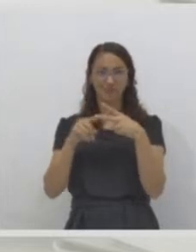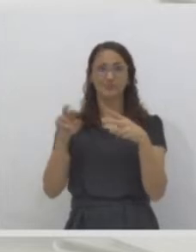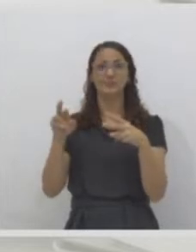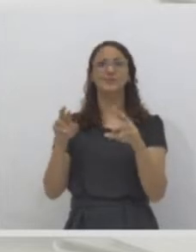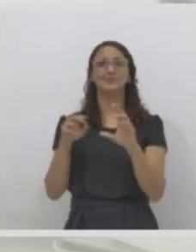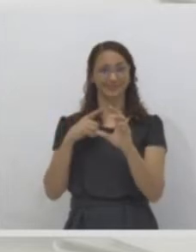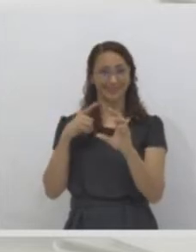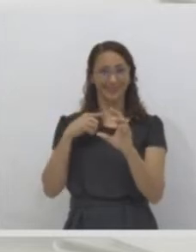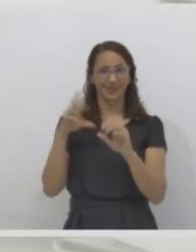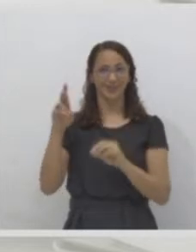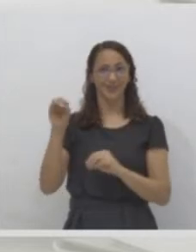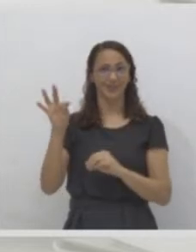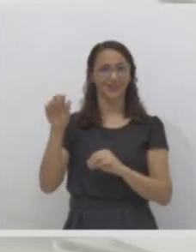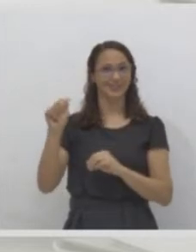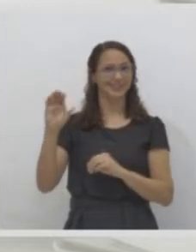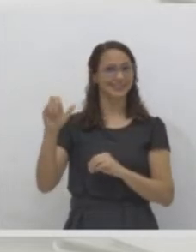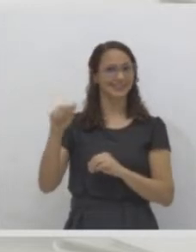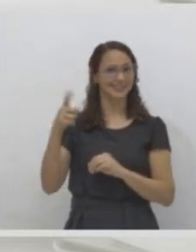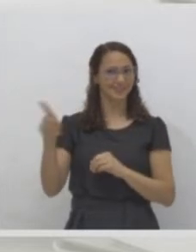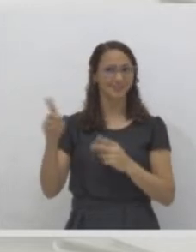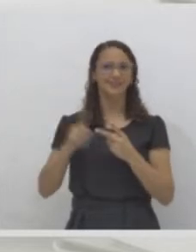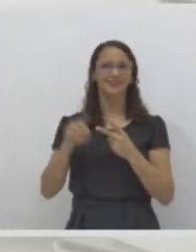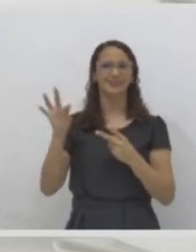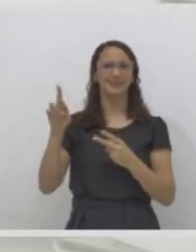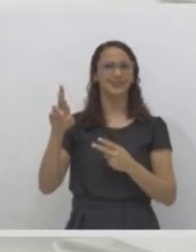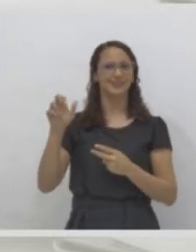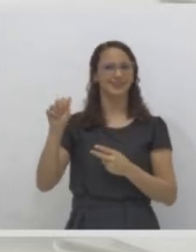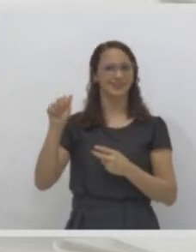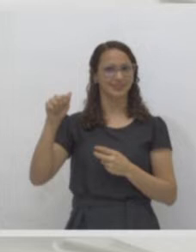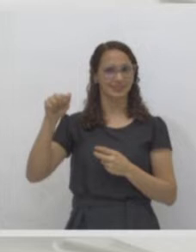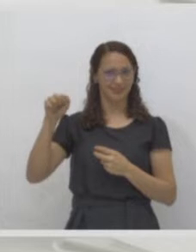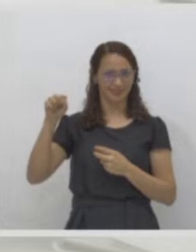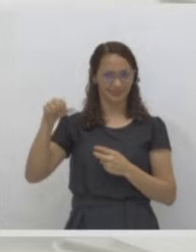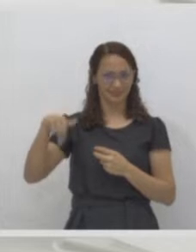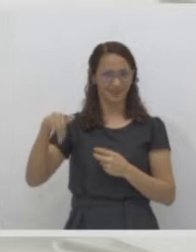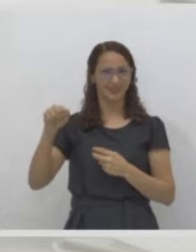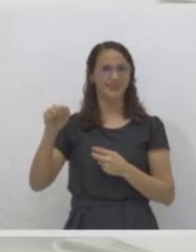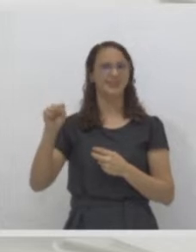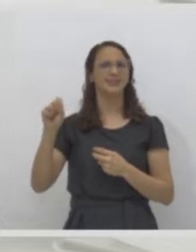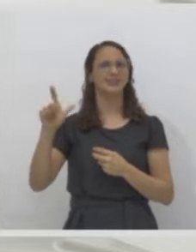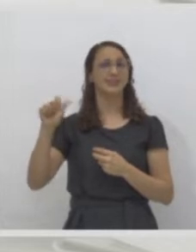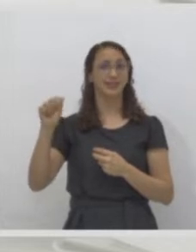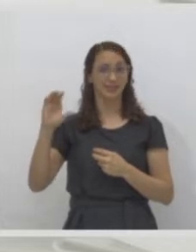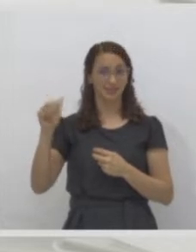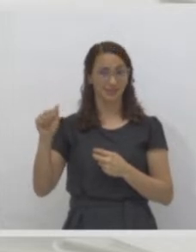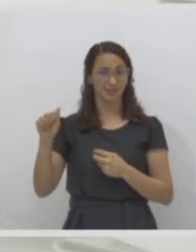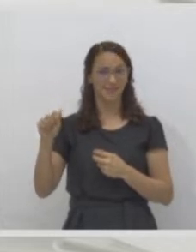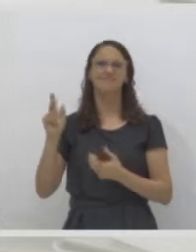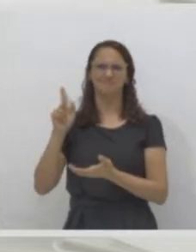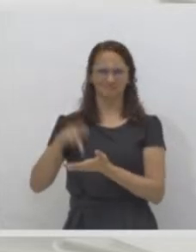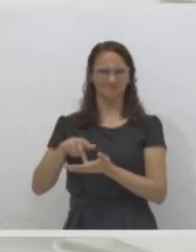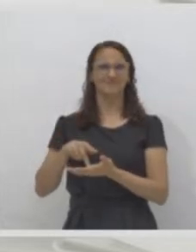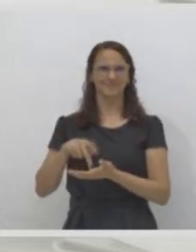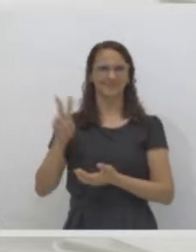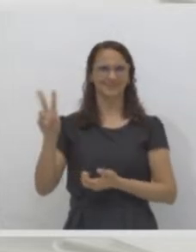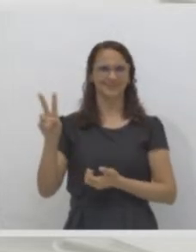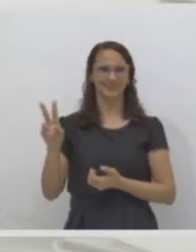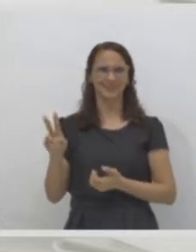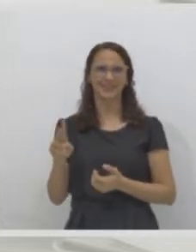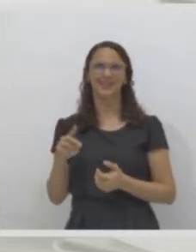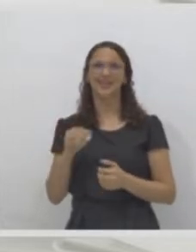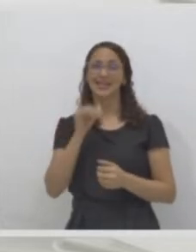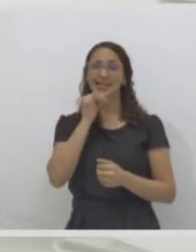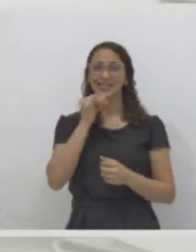Verdadeiro. Letra B. Será que a Terra demora 24 horas para dar uma volta ao redor do Sol? Tá